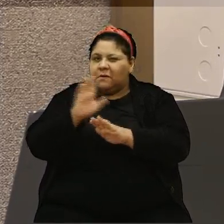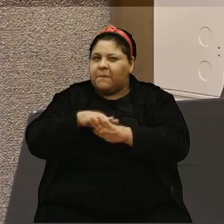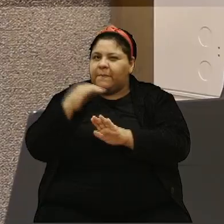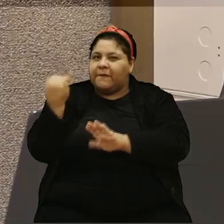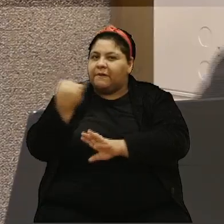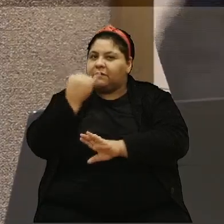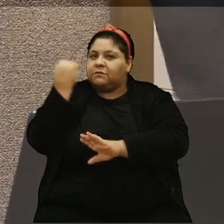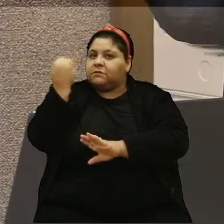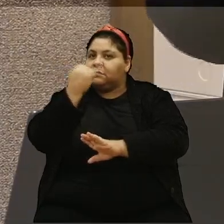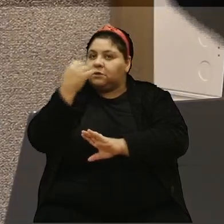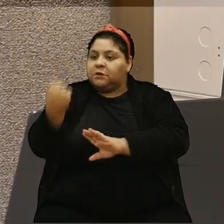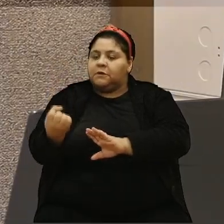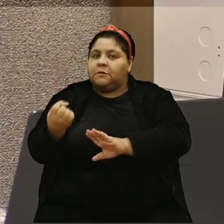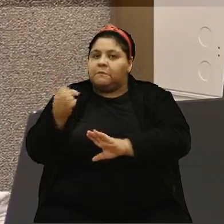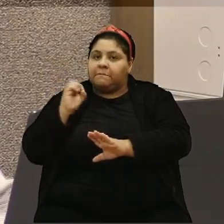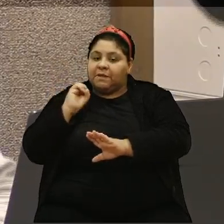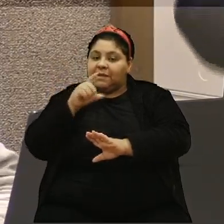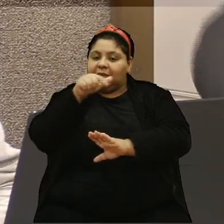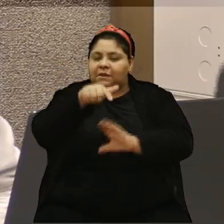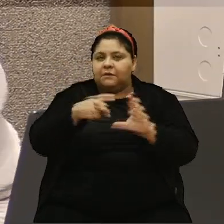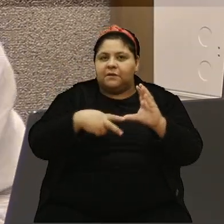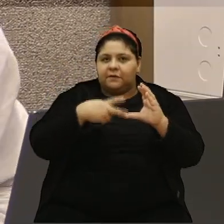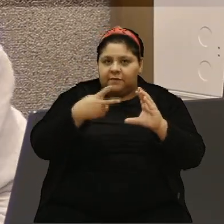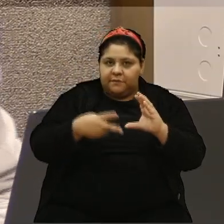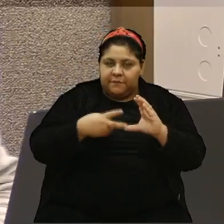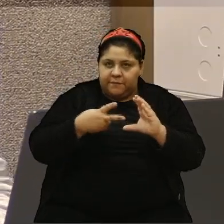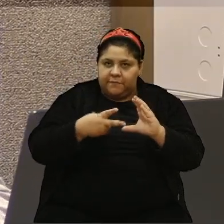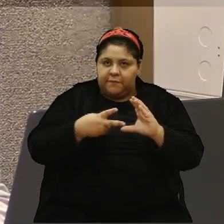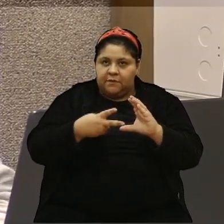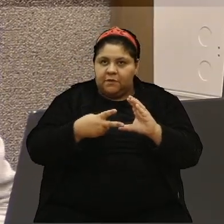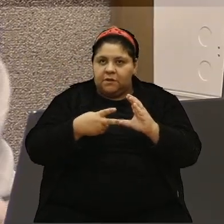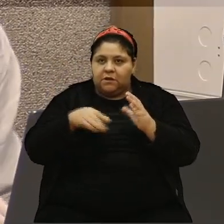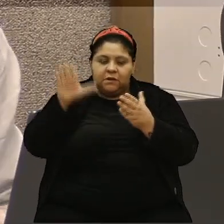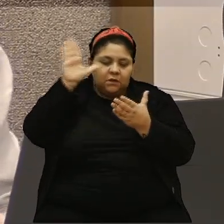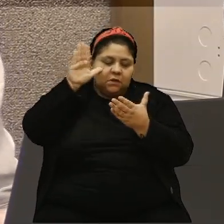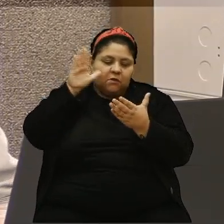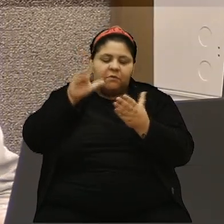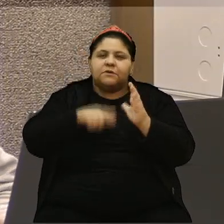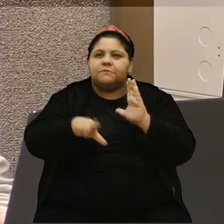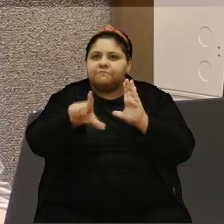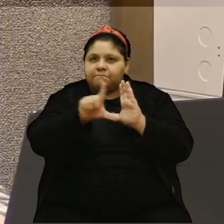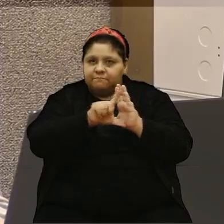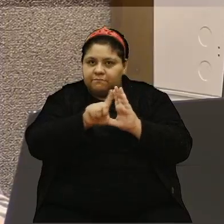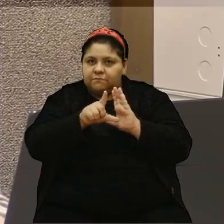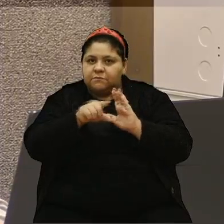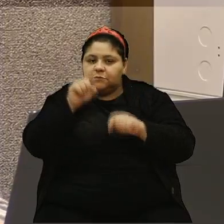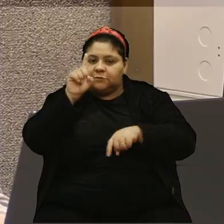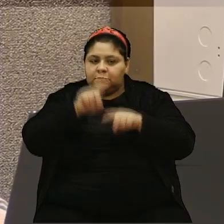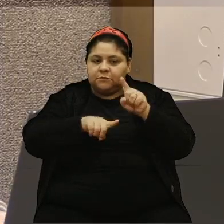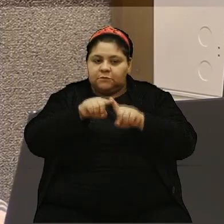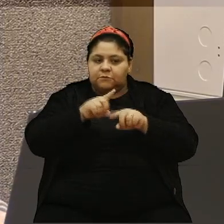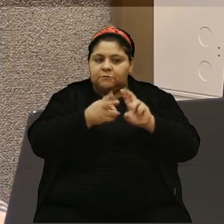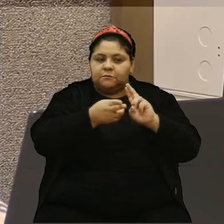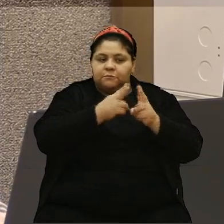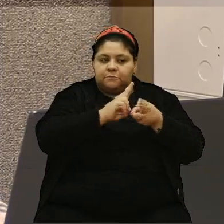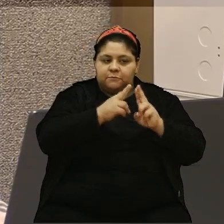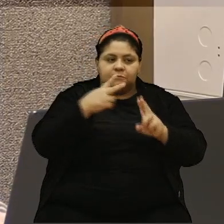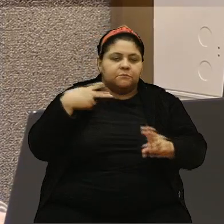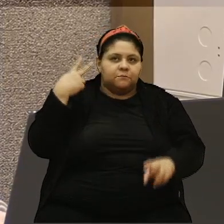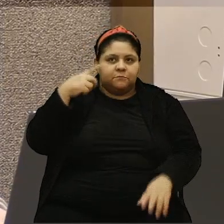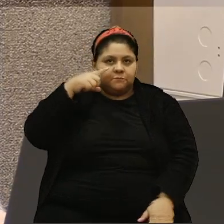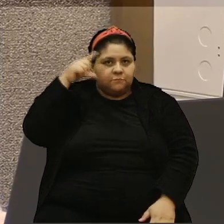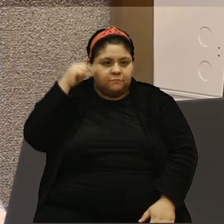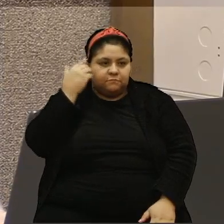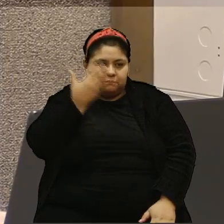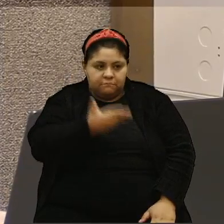para ser mandada para cá. Lá na revisão da lei, aí sim, nas atividades urbanas, vereador Aldonei, Declaração de líder.